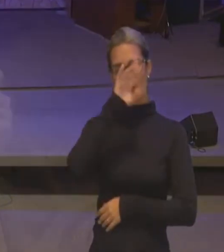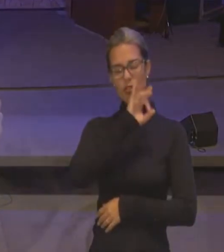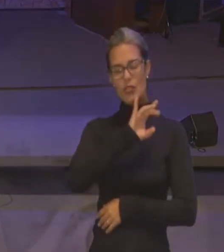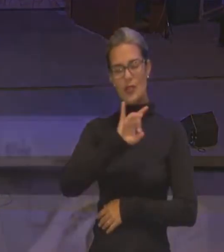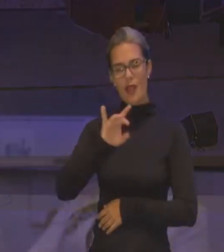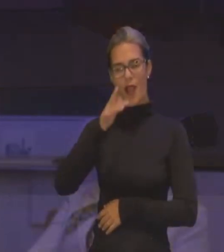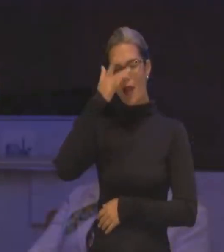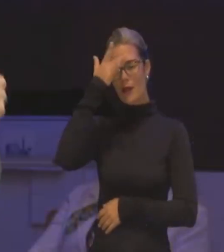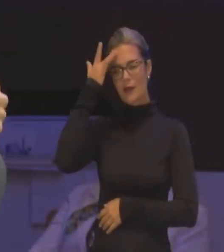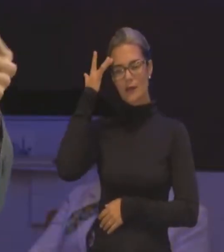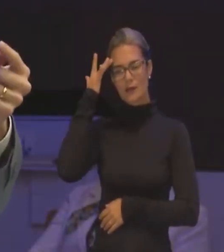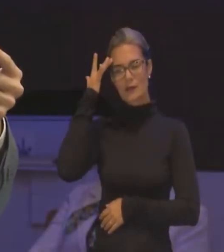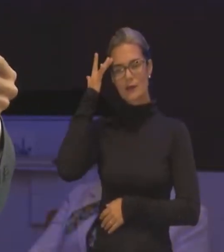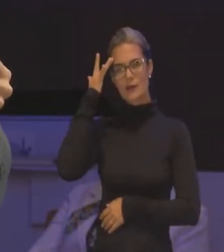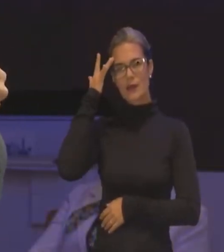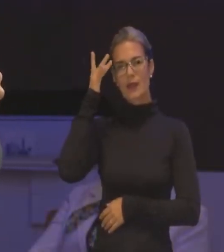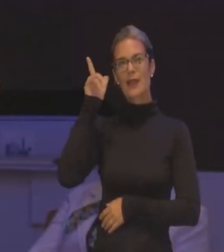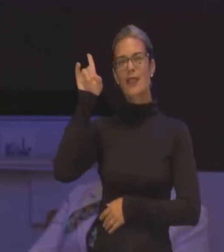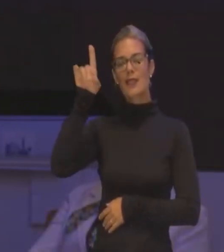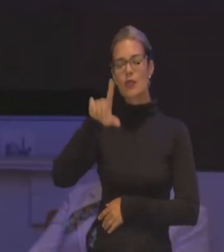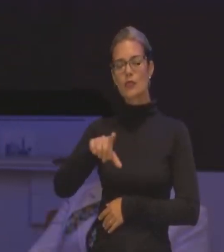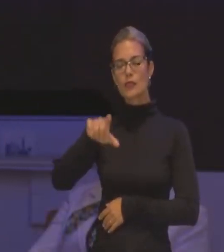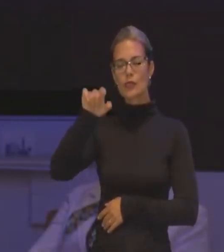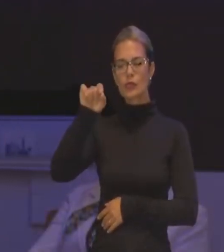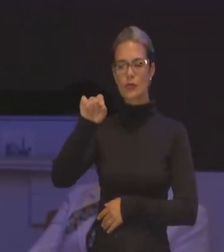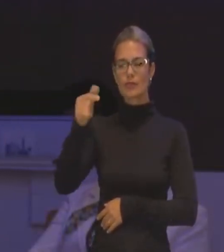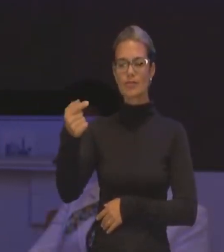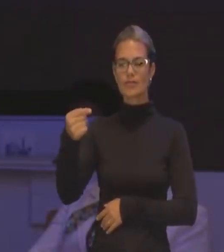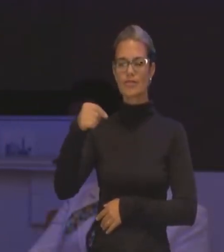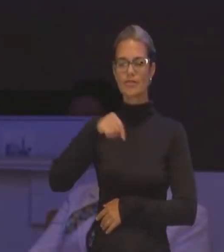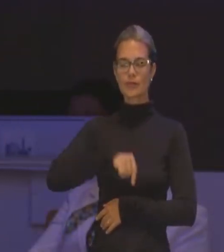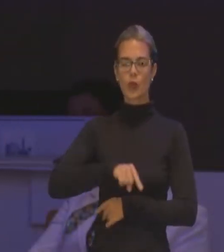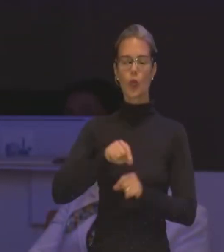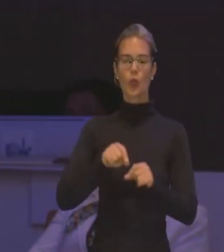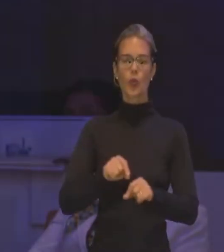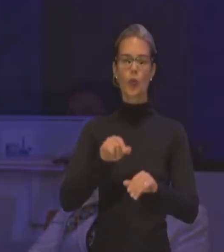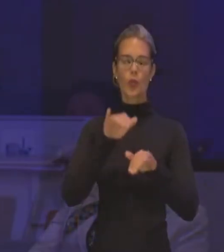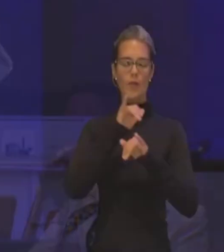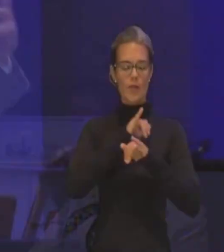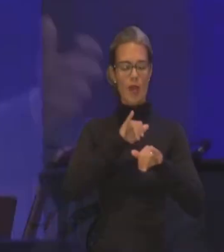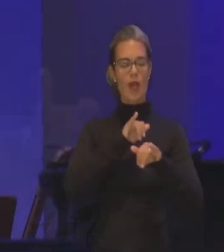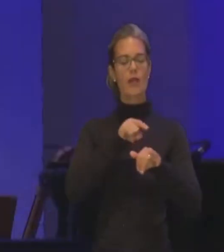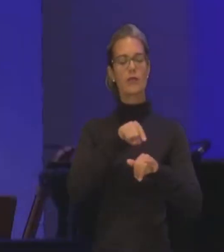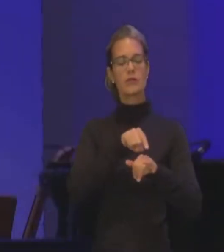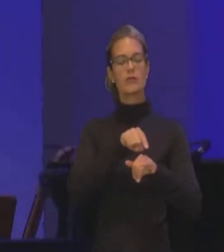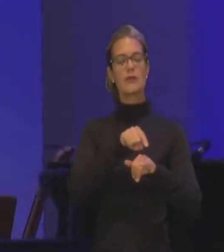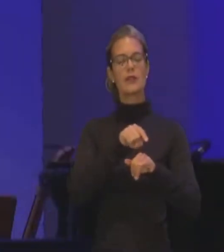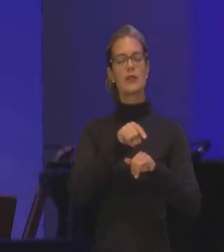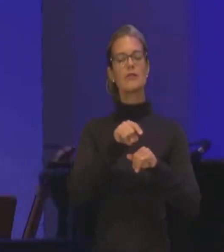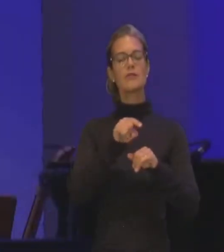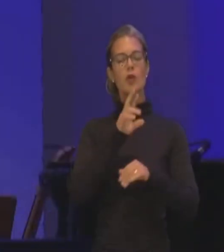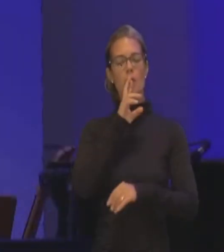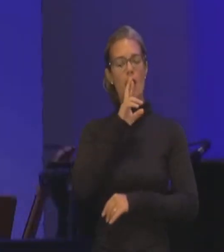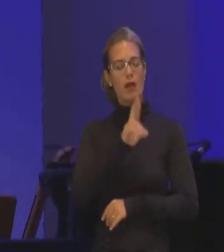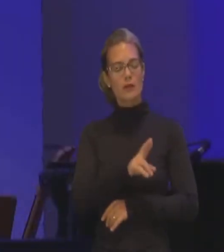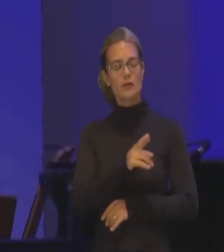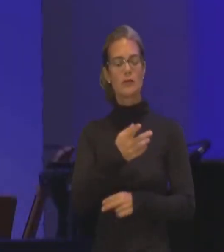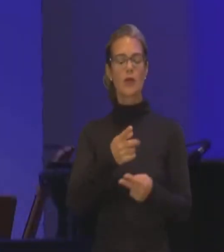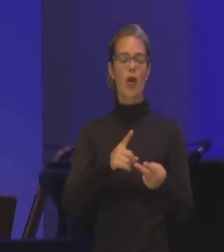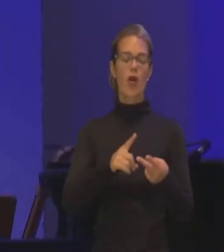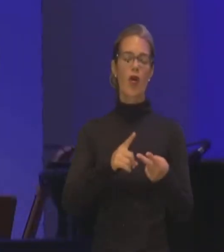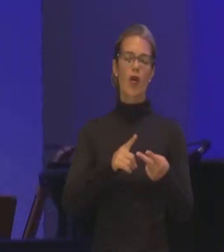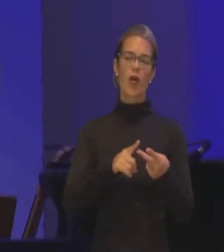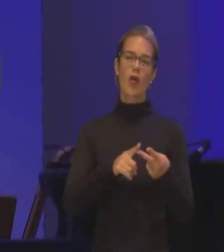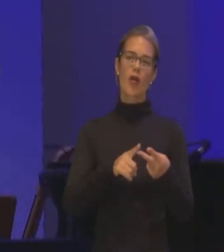ali parece que enviada por Deus para trazer uma mensagem específica, especial, uma resposta para